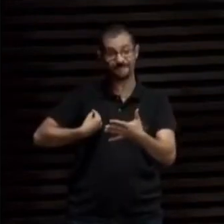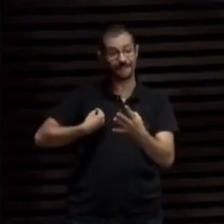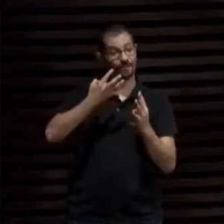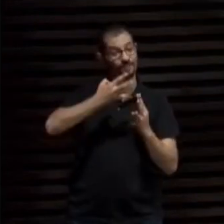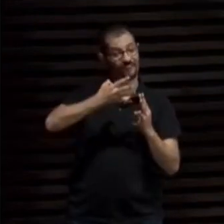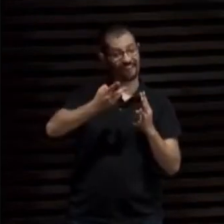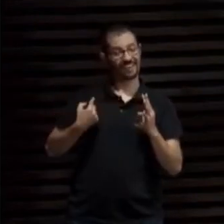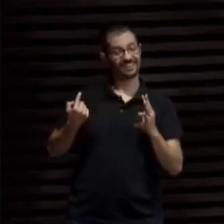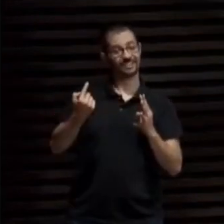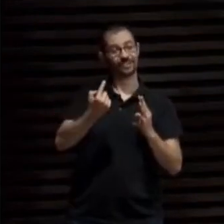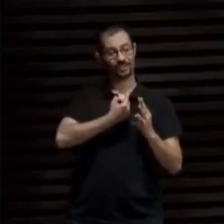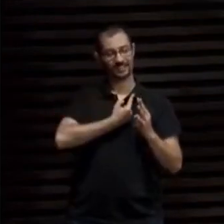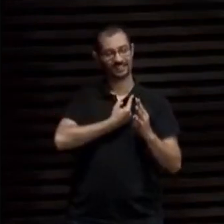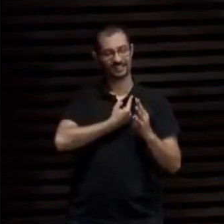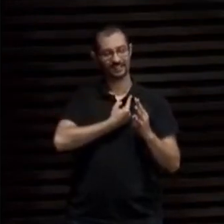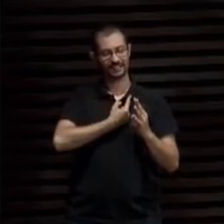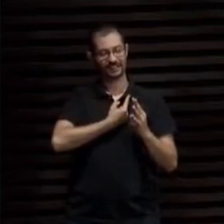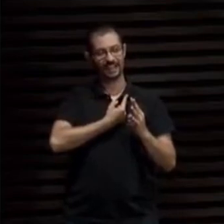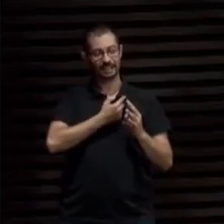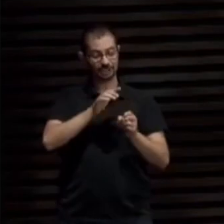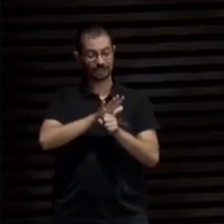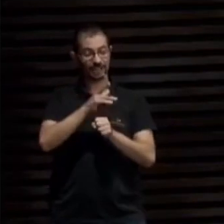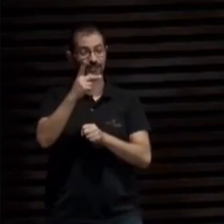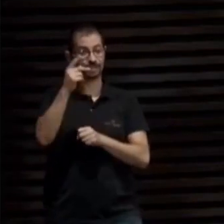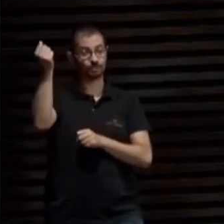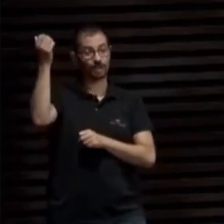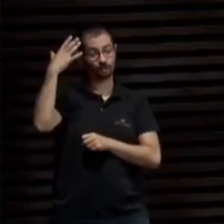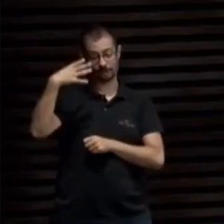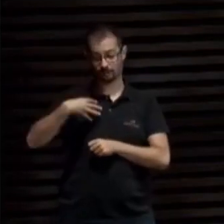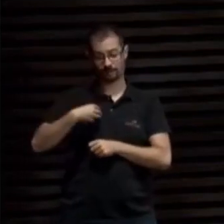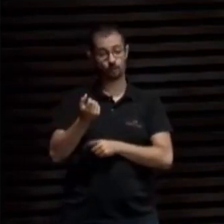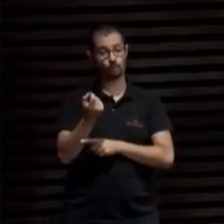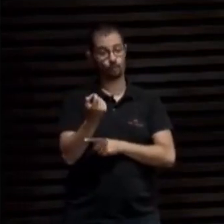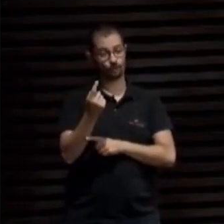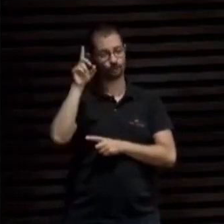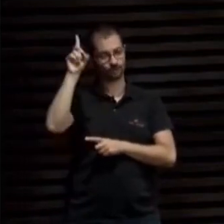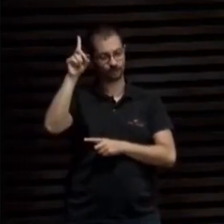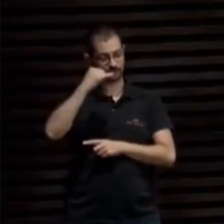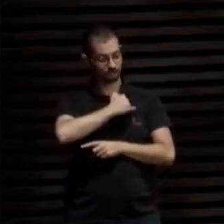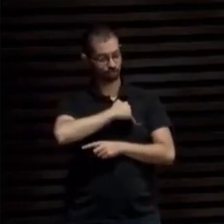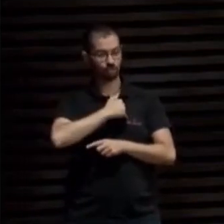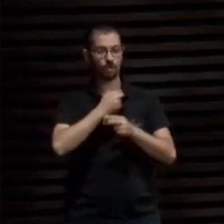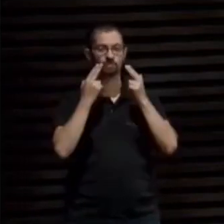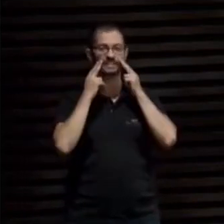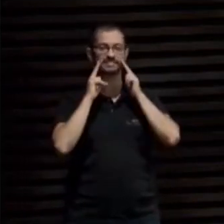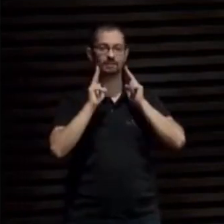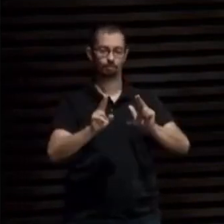glória, glória como do unigênito do Pai. João testemunha a respeito dele e